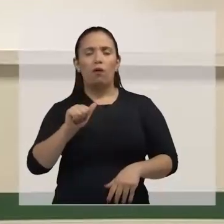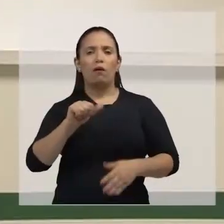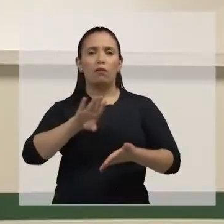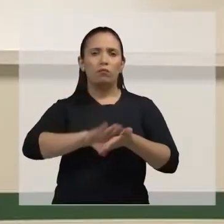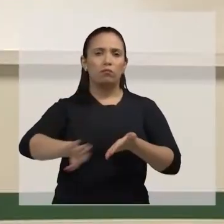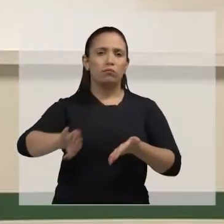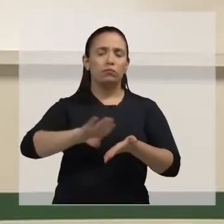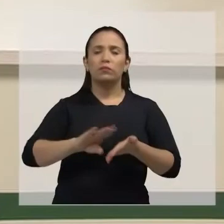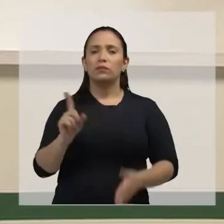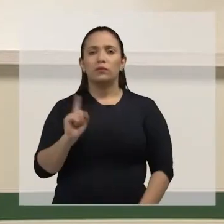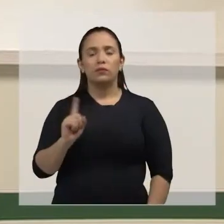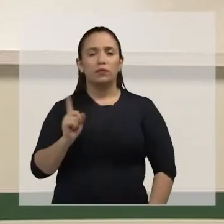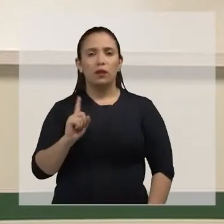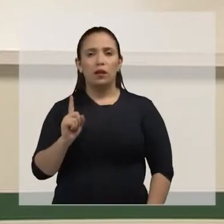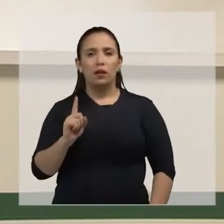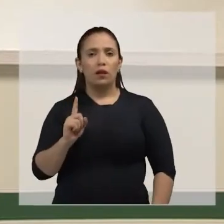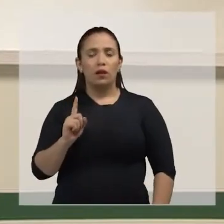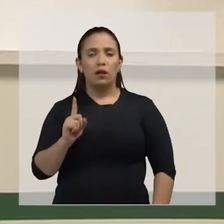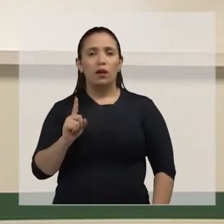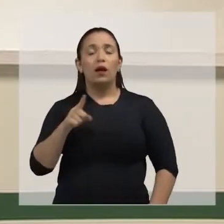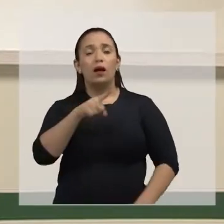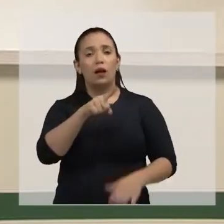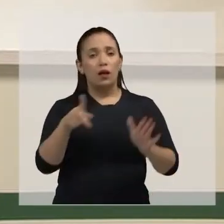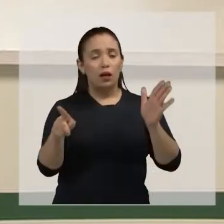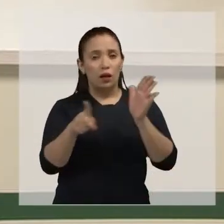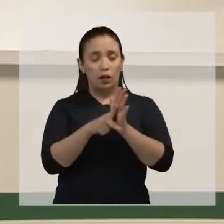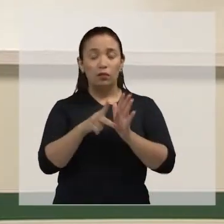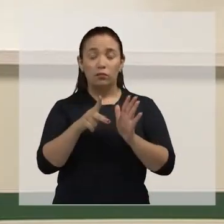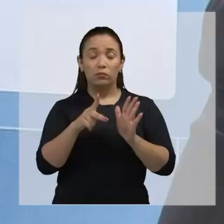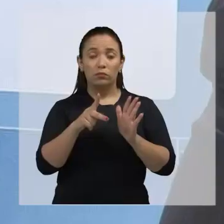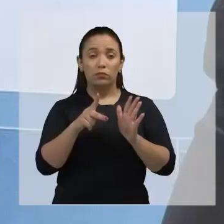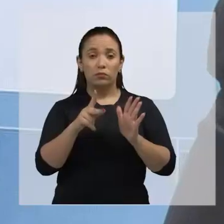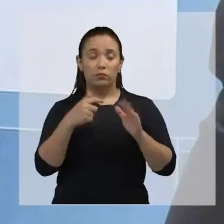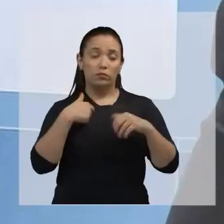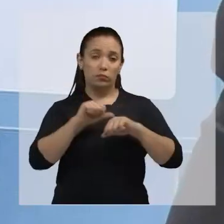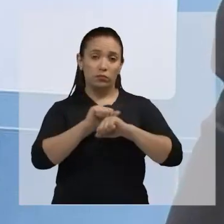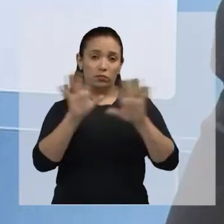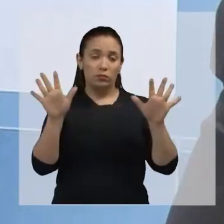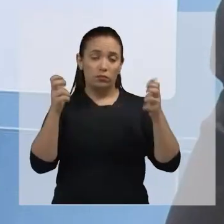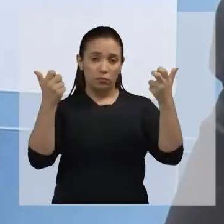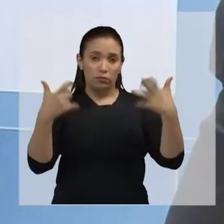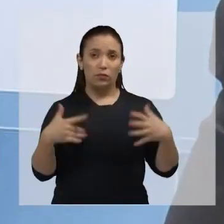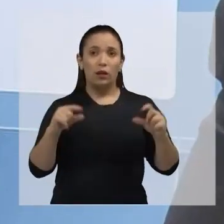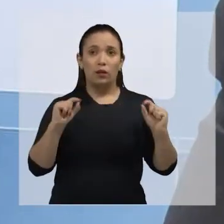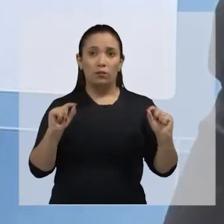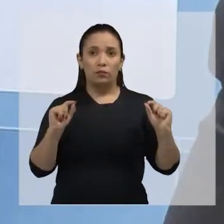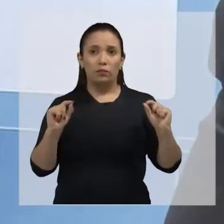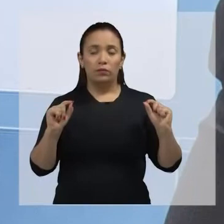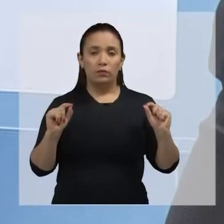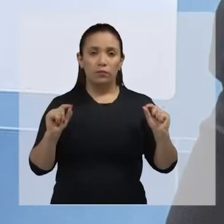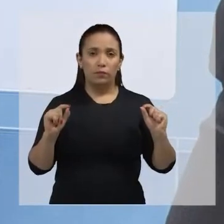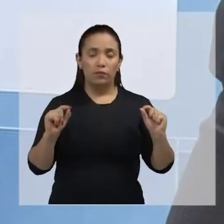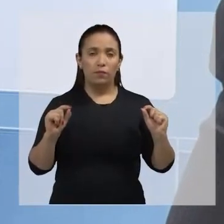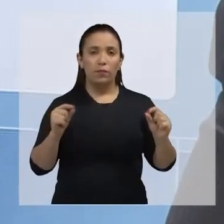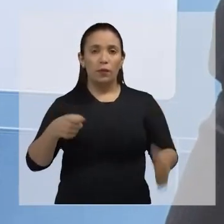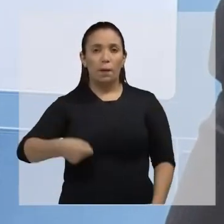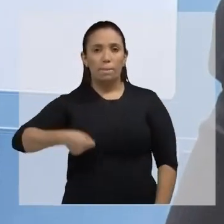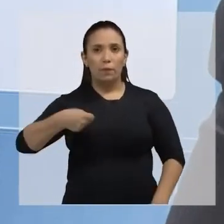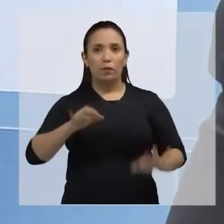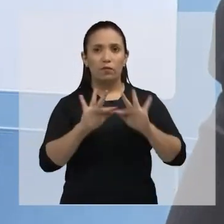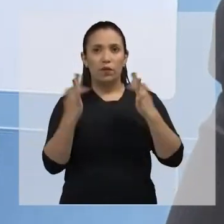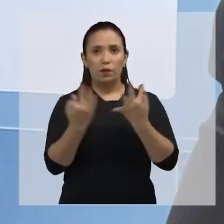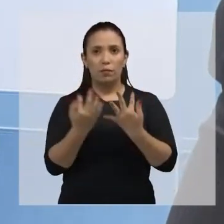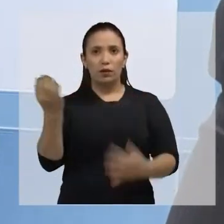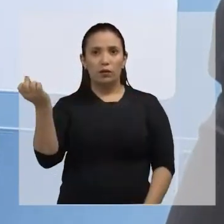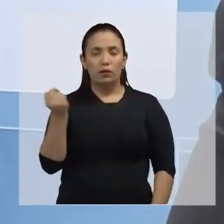boas, e que não eram só do Lula, eram do PT. Vou dar um exemplo claro. A história do Bolsa Família, o